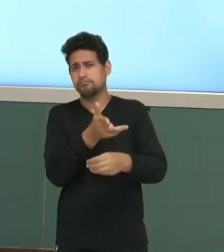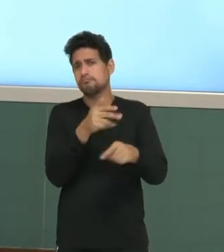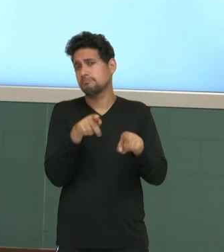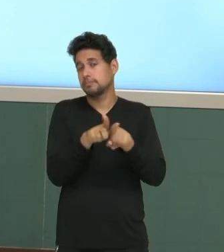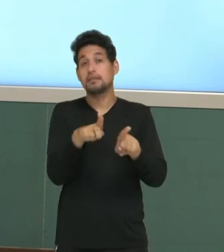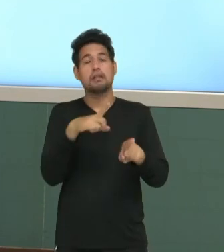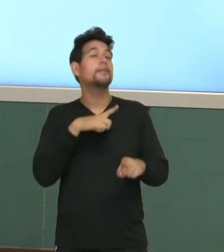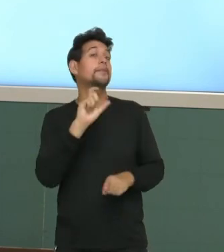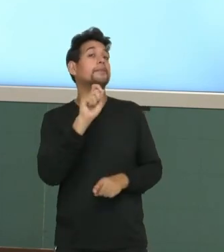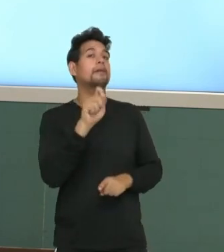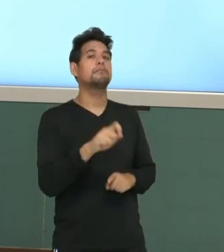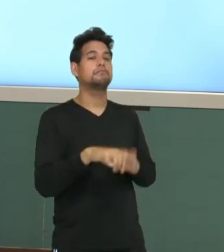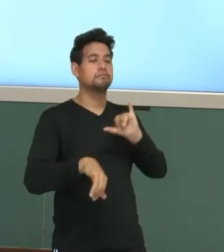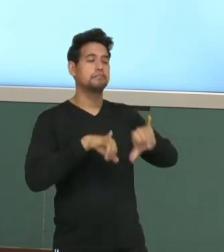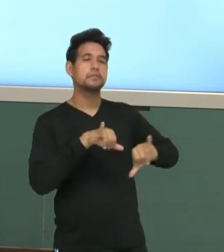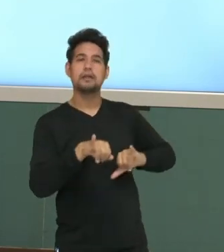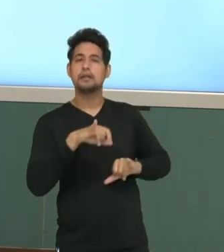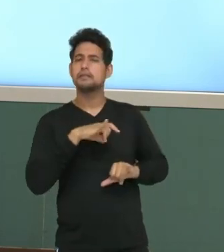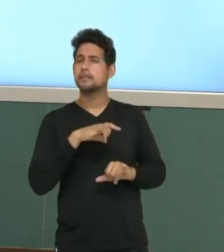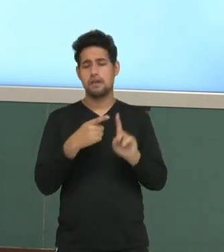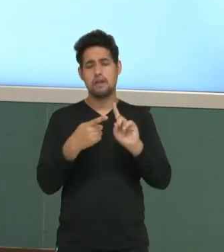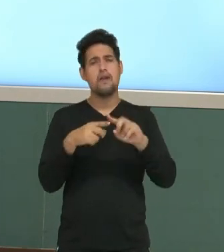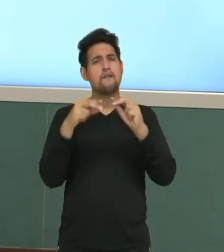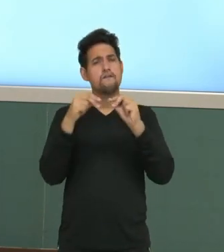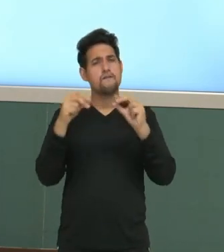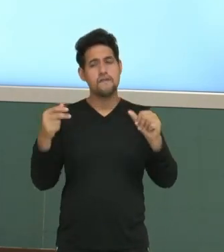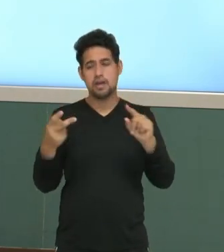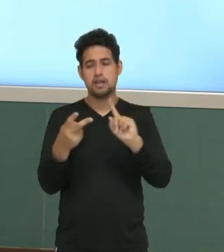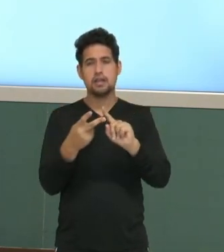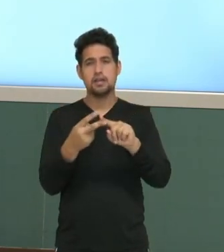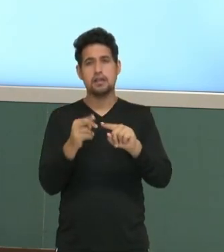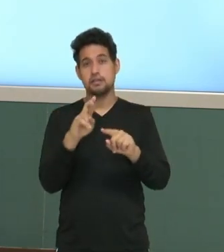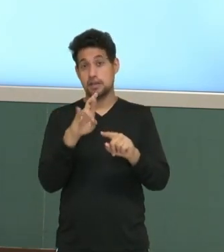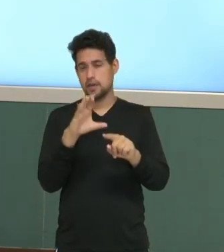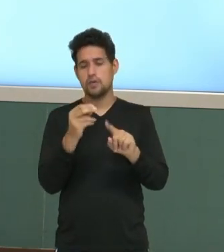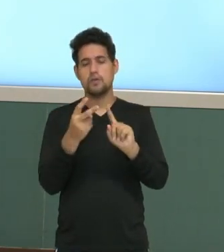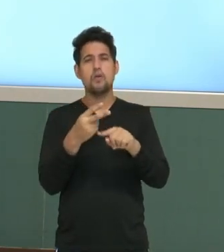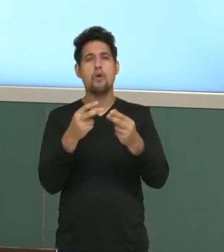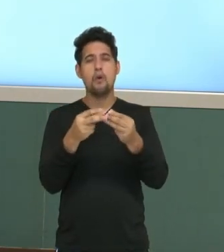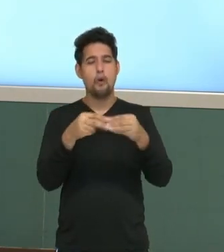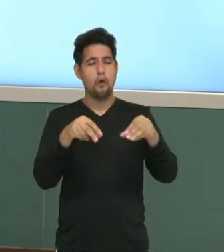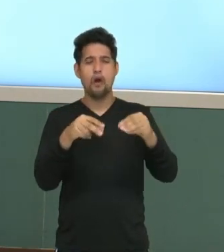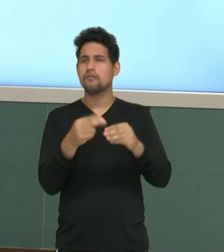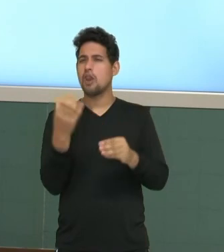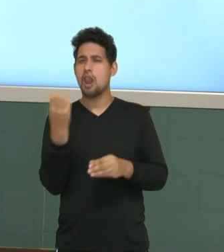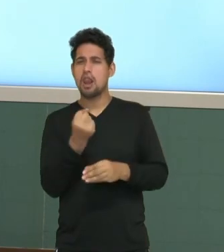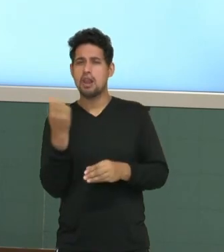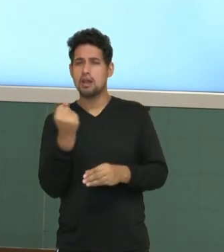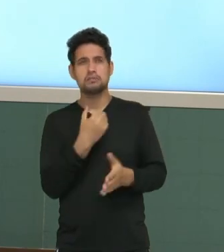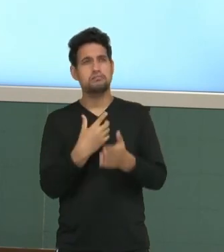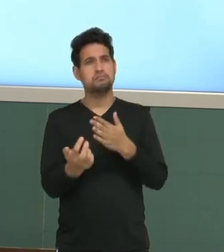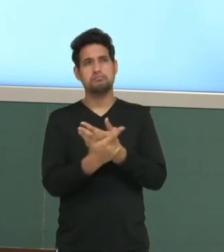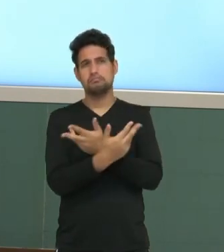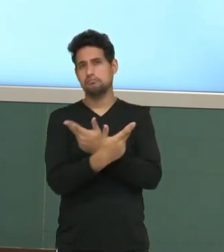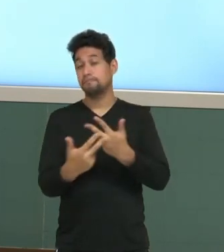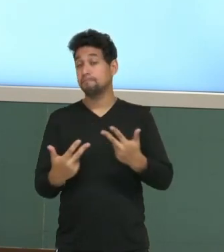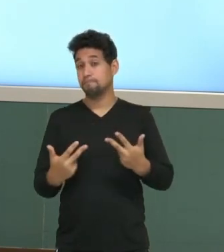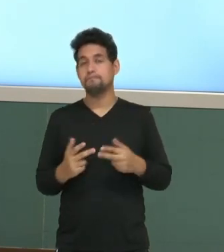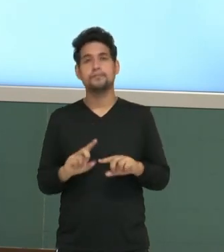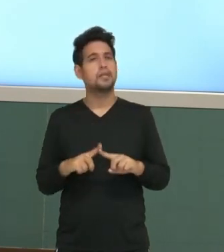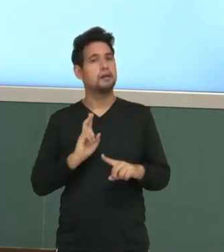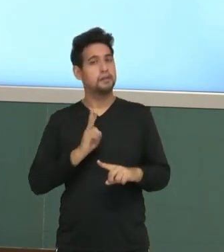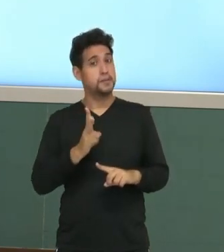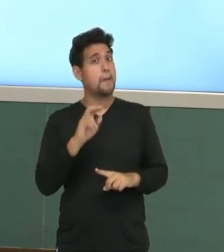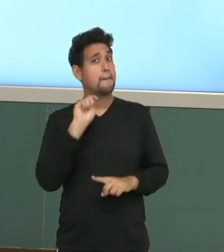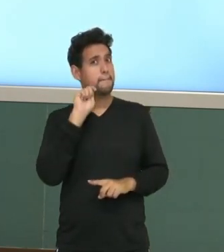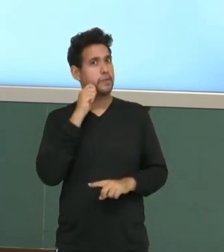sua composição química a farinha, né, o trigo, os ovos, o leite, o que tiver naquela receita. Mas continua